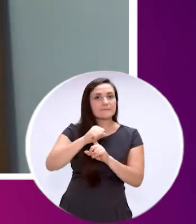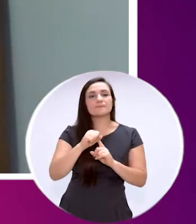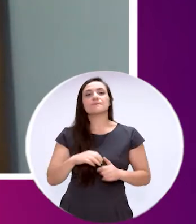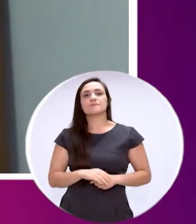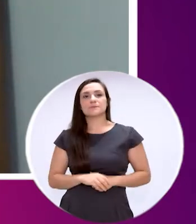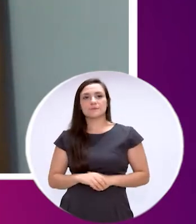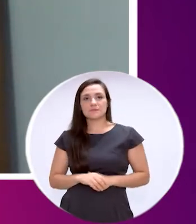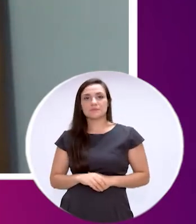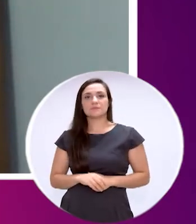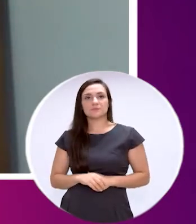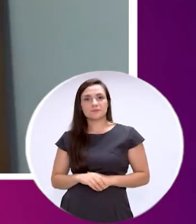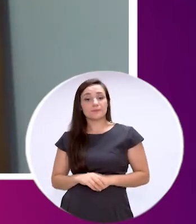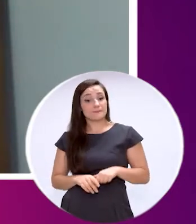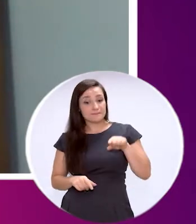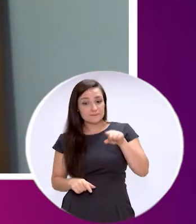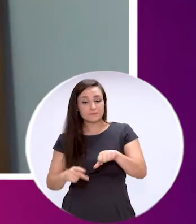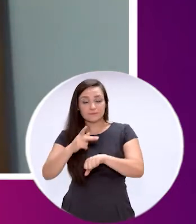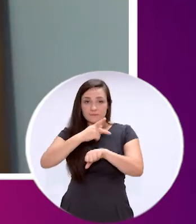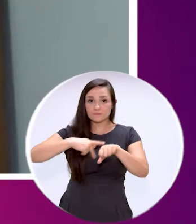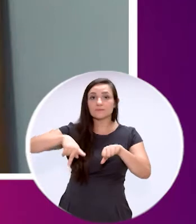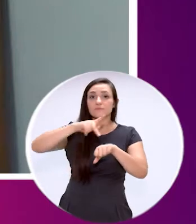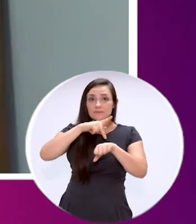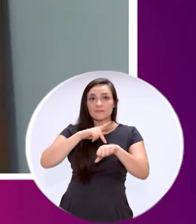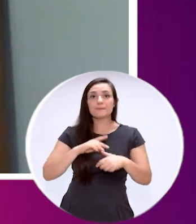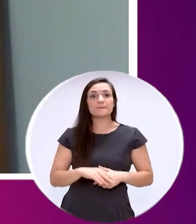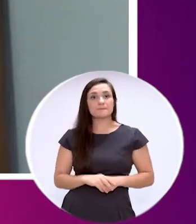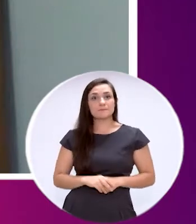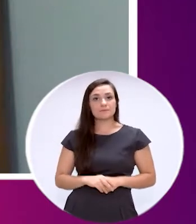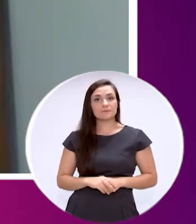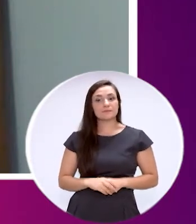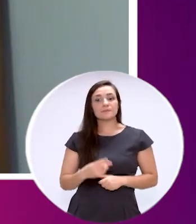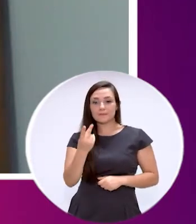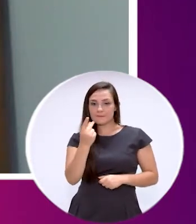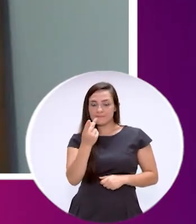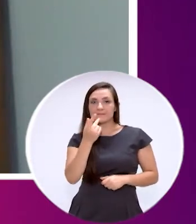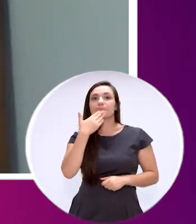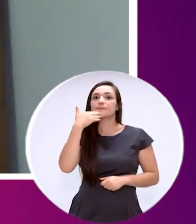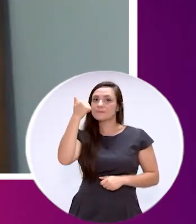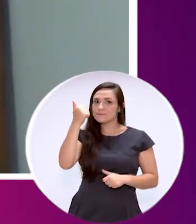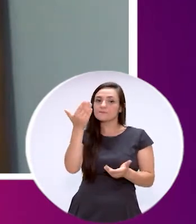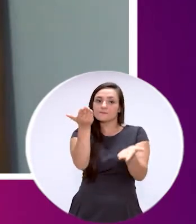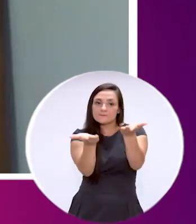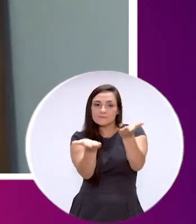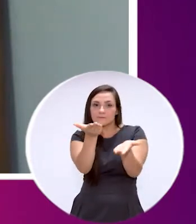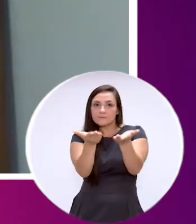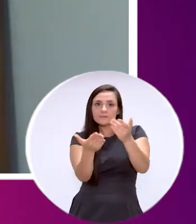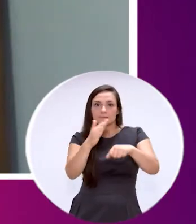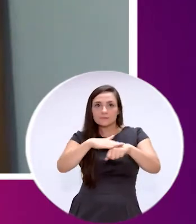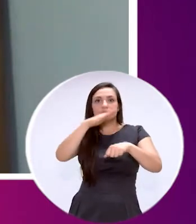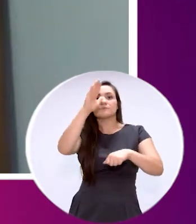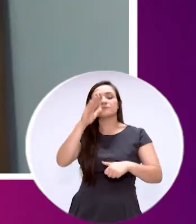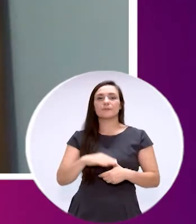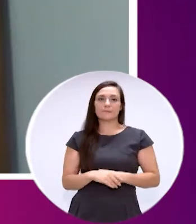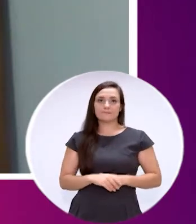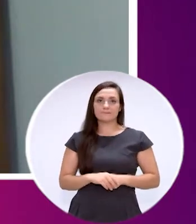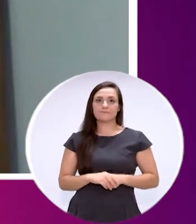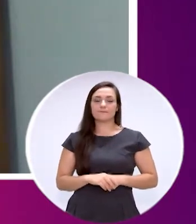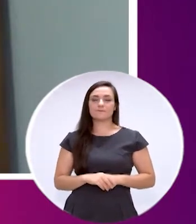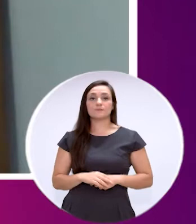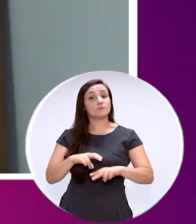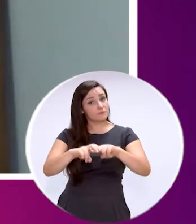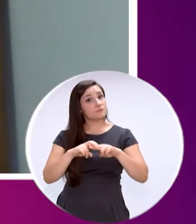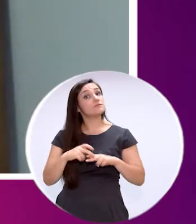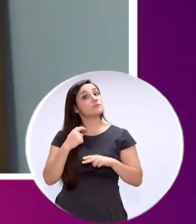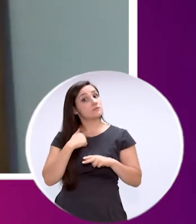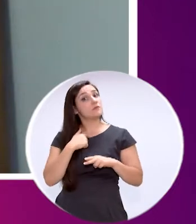Então, esses países conseguem, por consequência, ter uma situação financeira mais equilibrada. Então, primeiro, a gente tem que ter